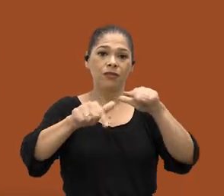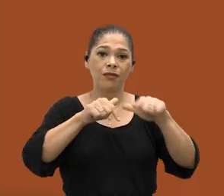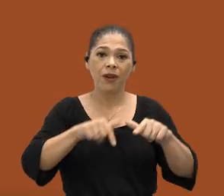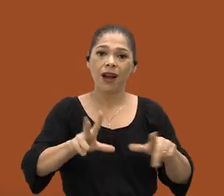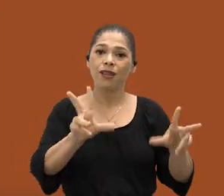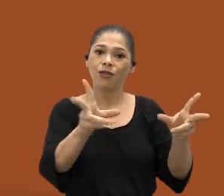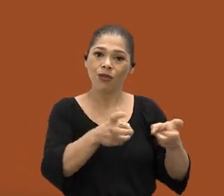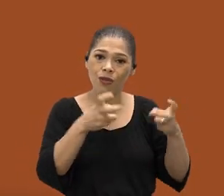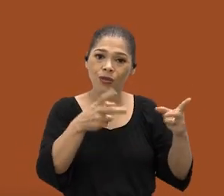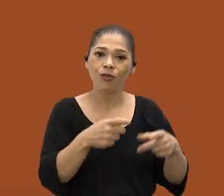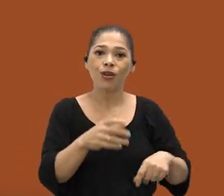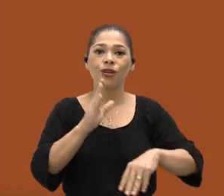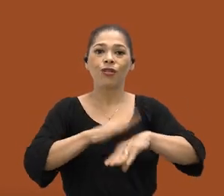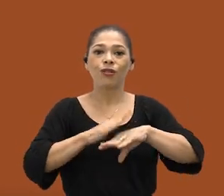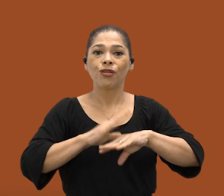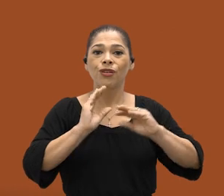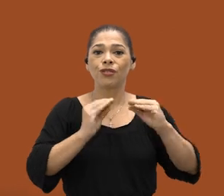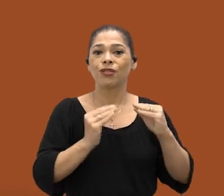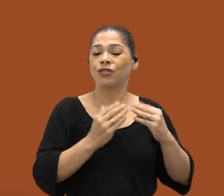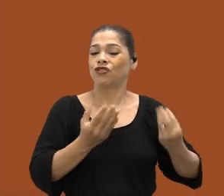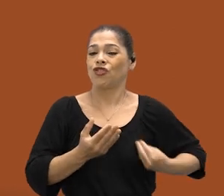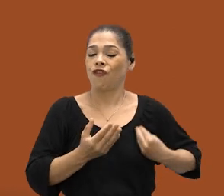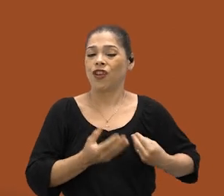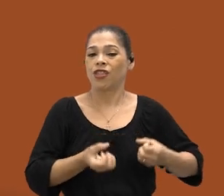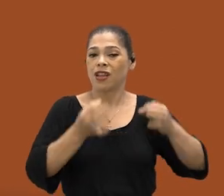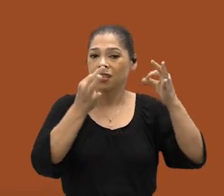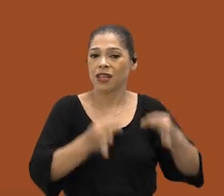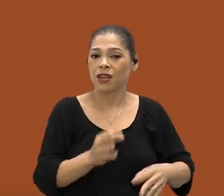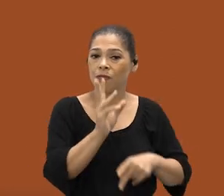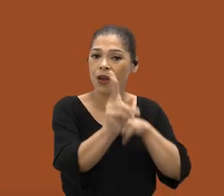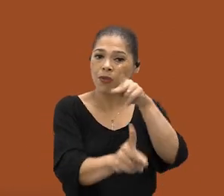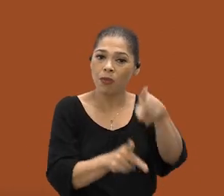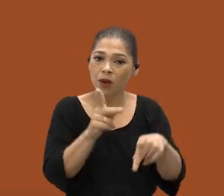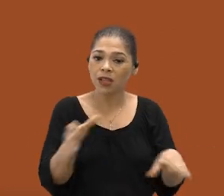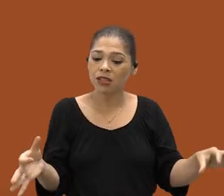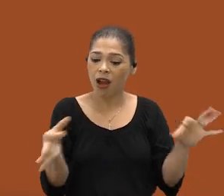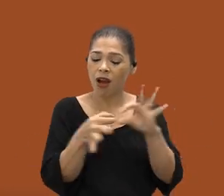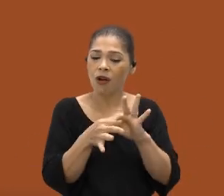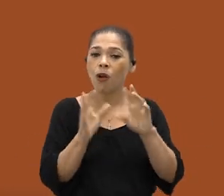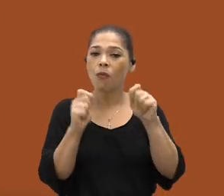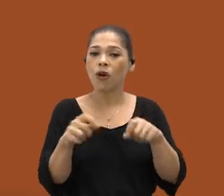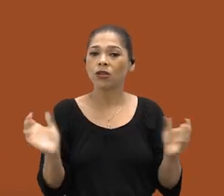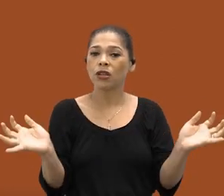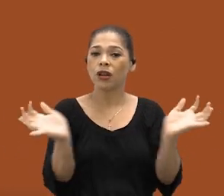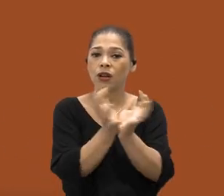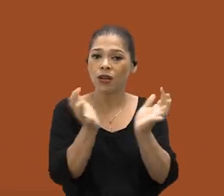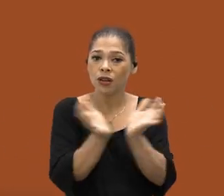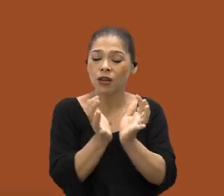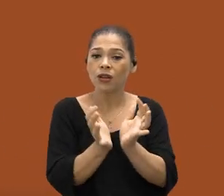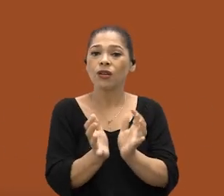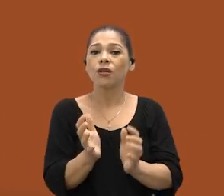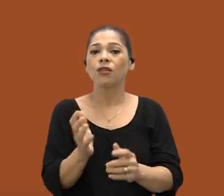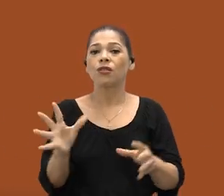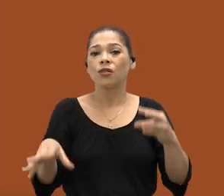emprego renda condições dignas de vida para que essa própria população possa coletivamente